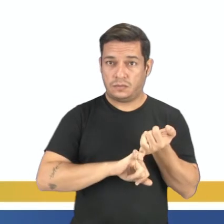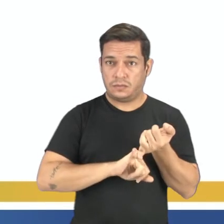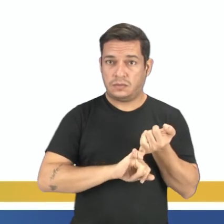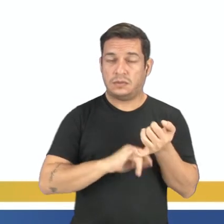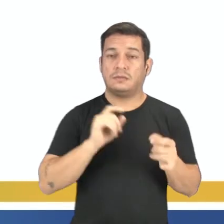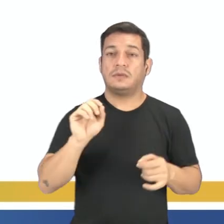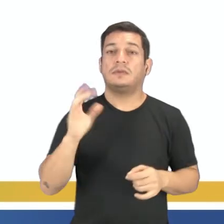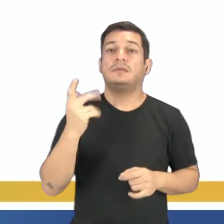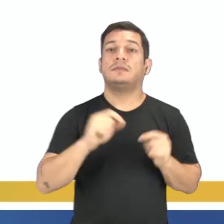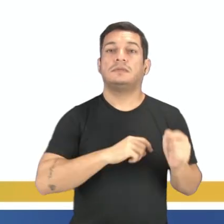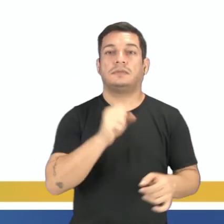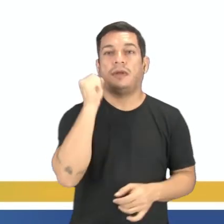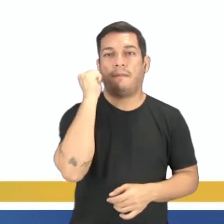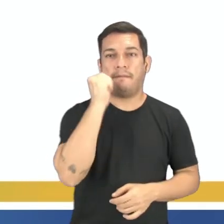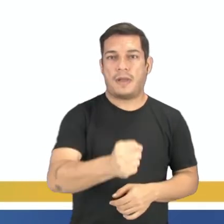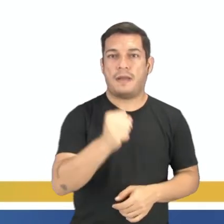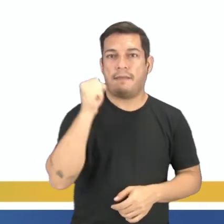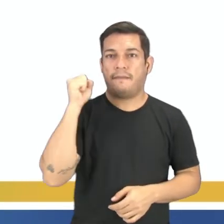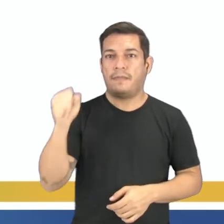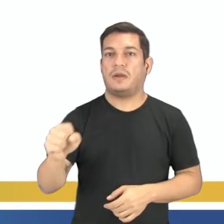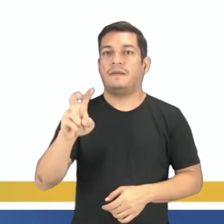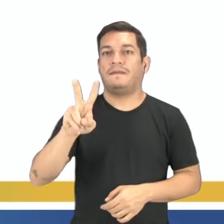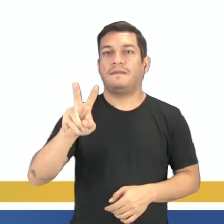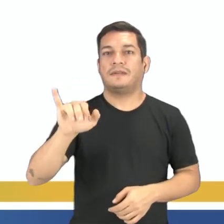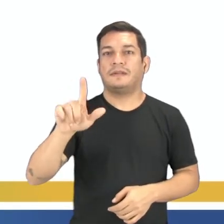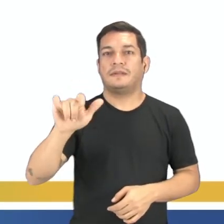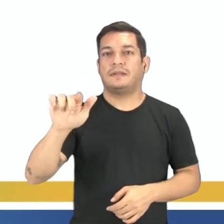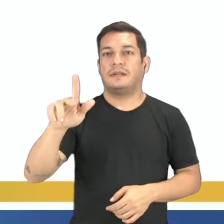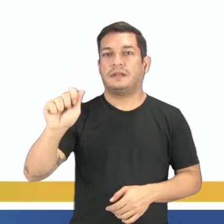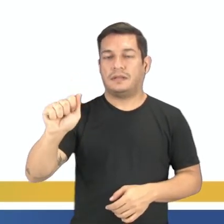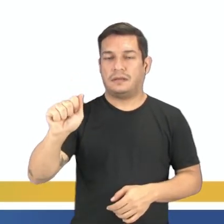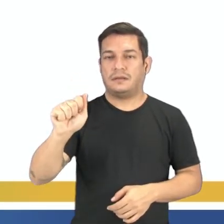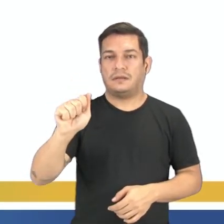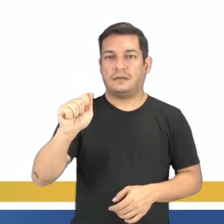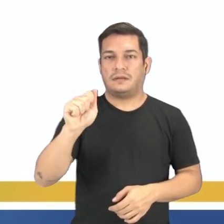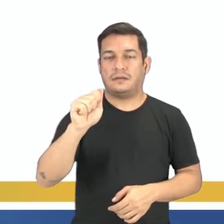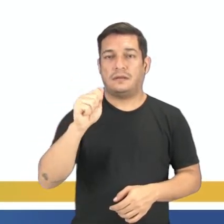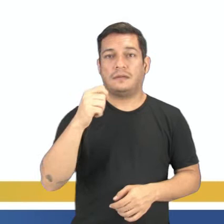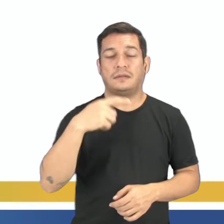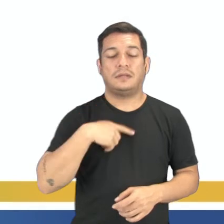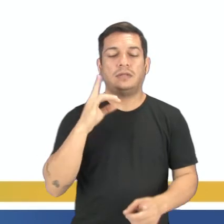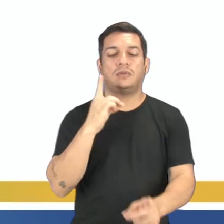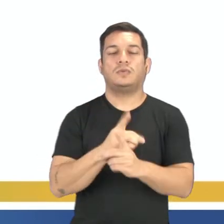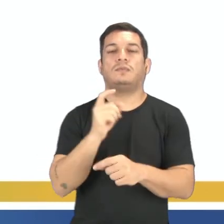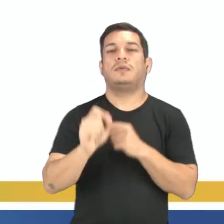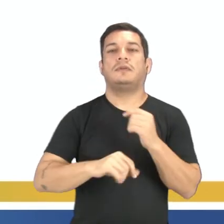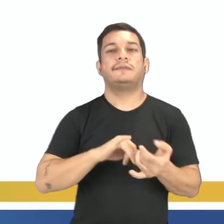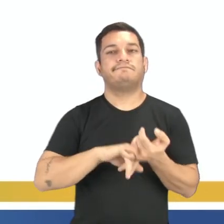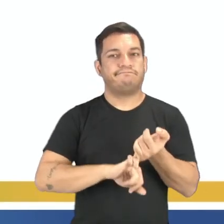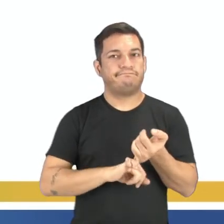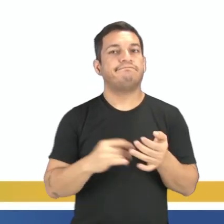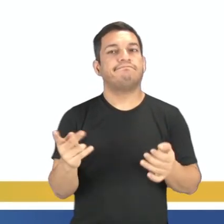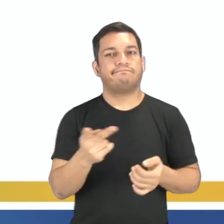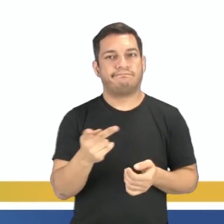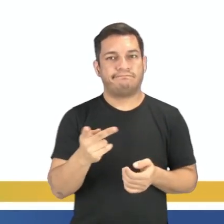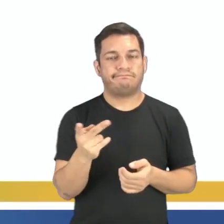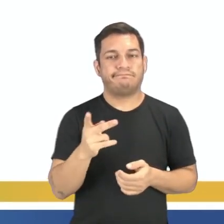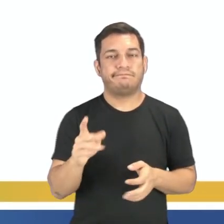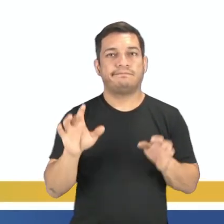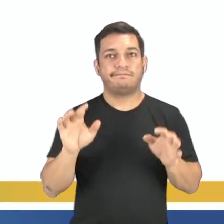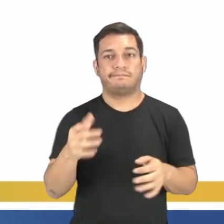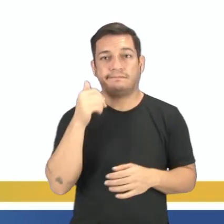acabam sendo assassinados por Vilela, que de algum modo havia descoberto o caso dos dois.